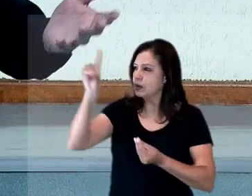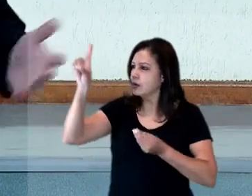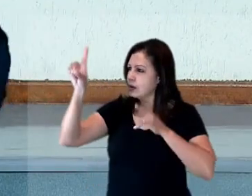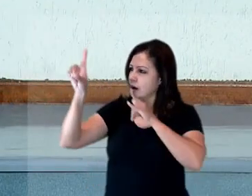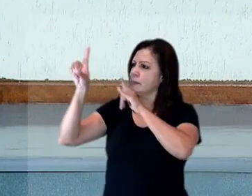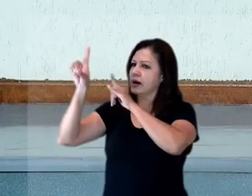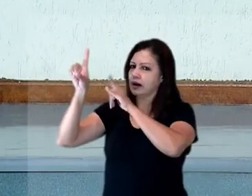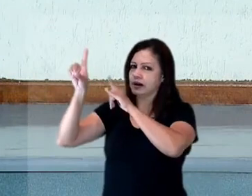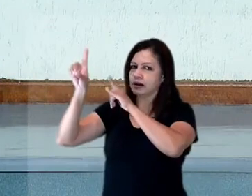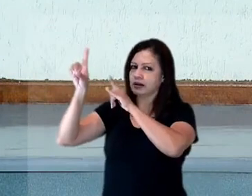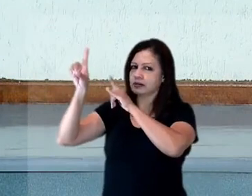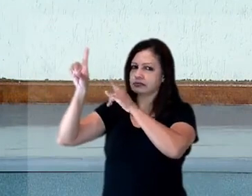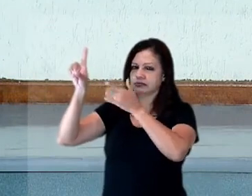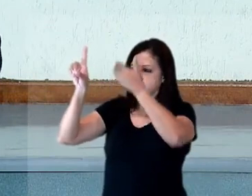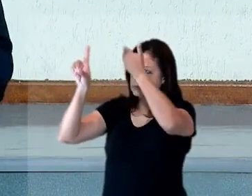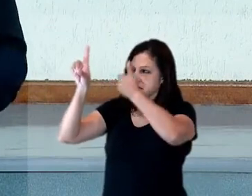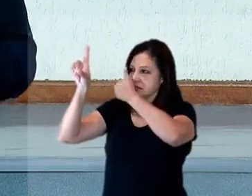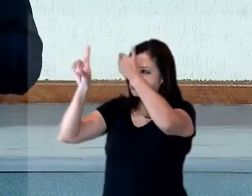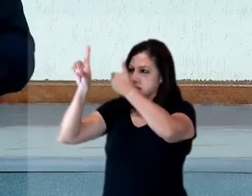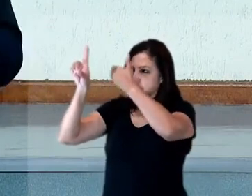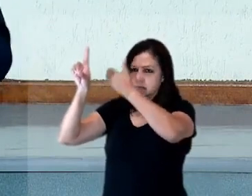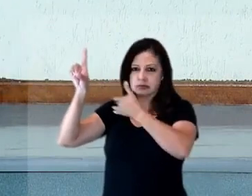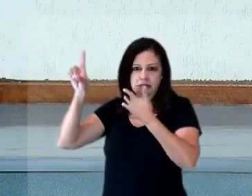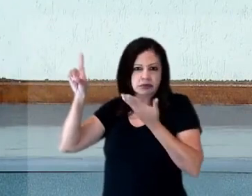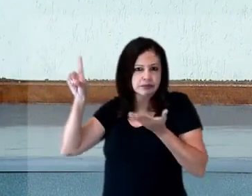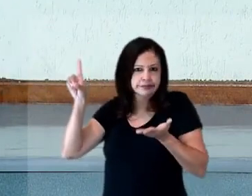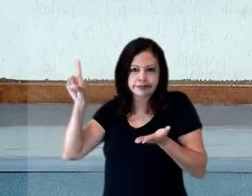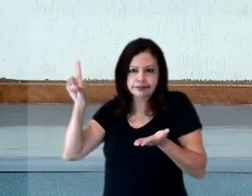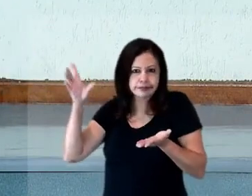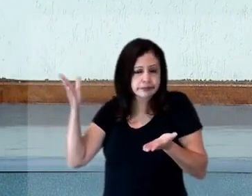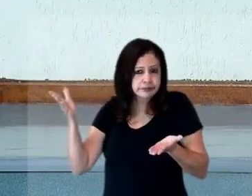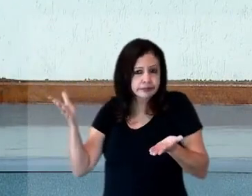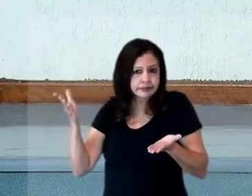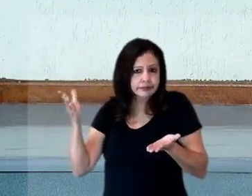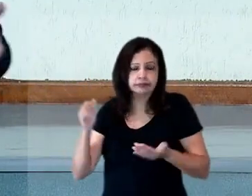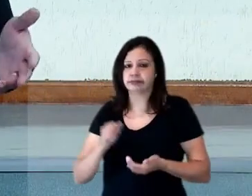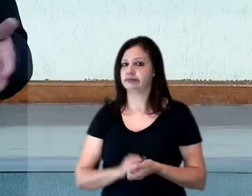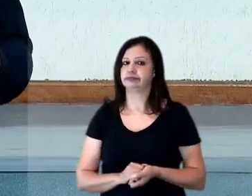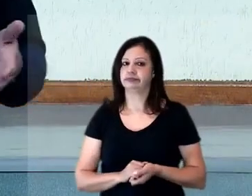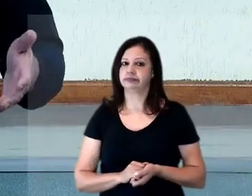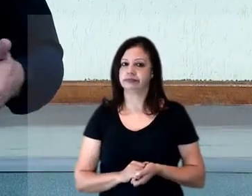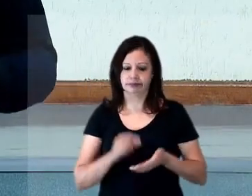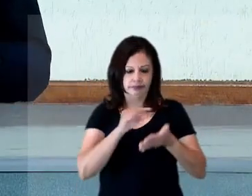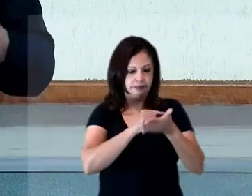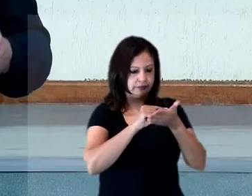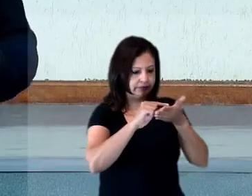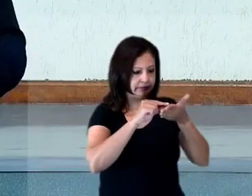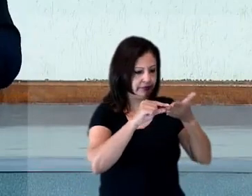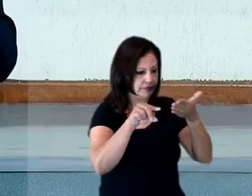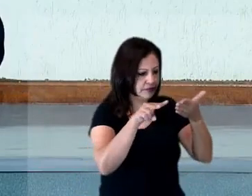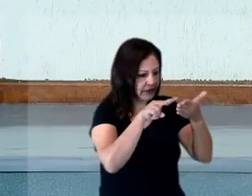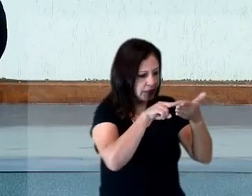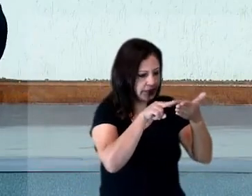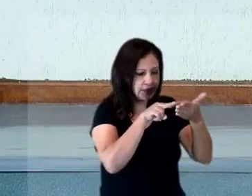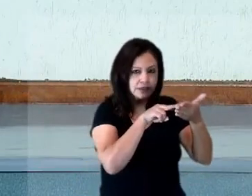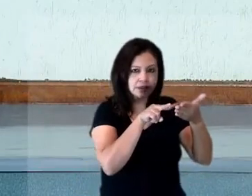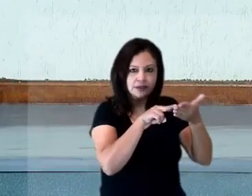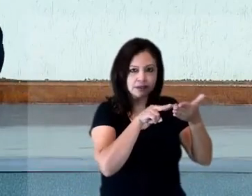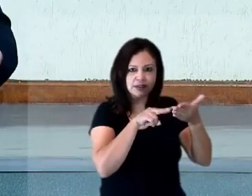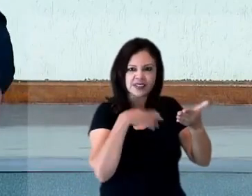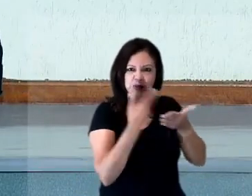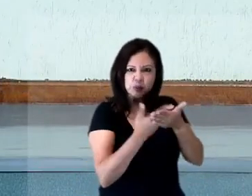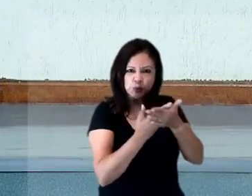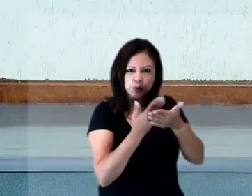a quem não vê. Irmãos, esse versículo não precisa de teologia profunda, não precisa de estudos